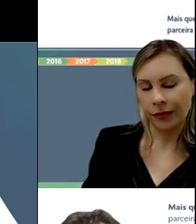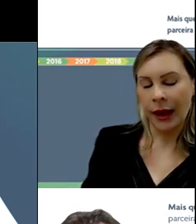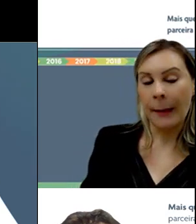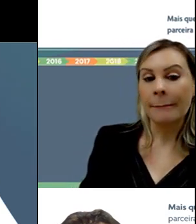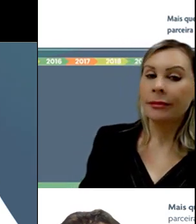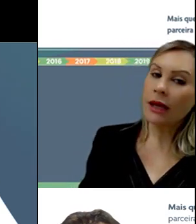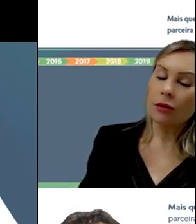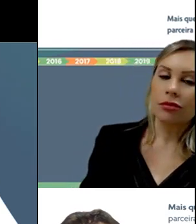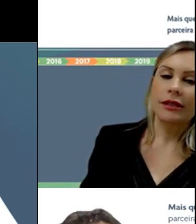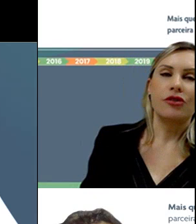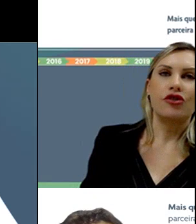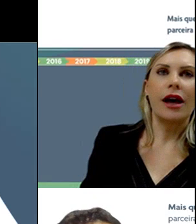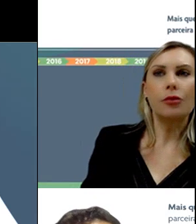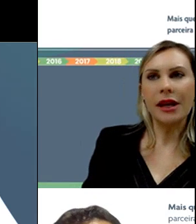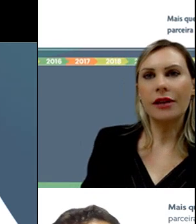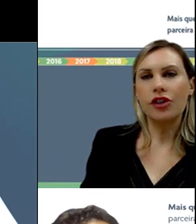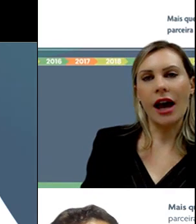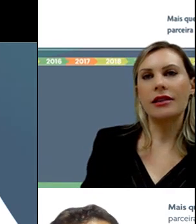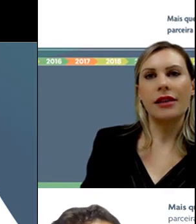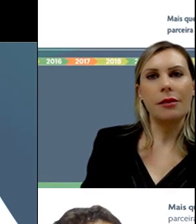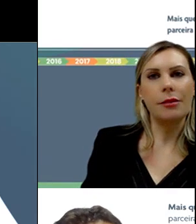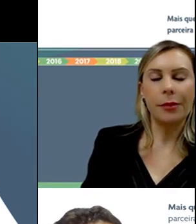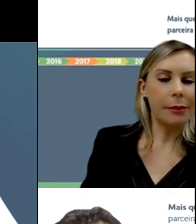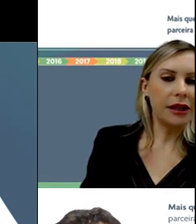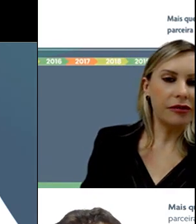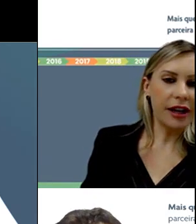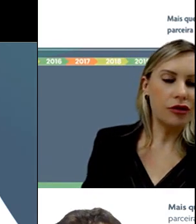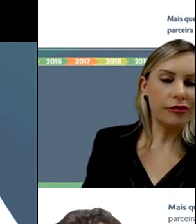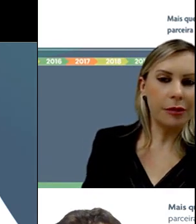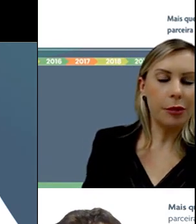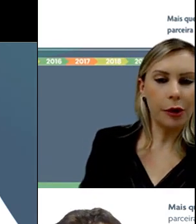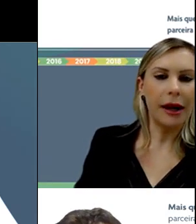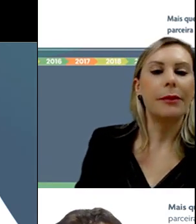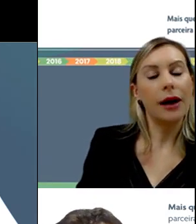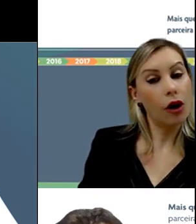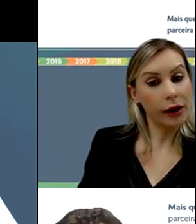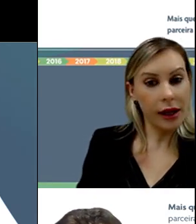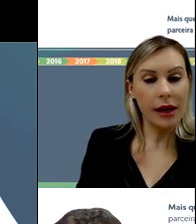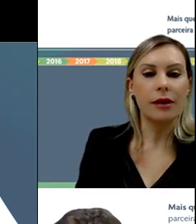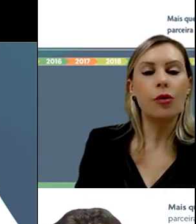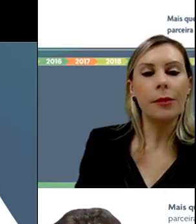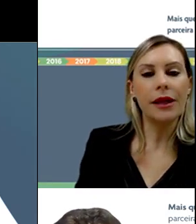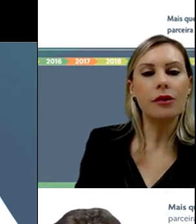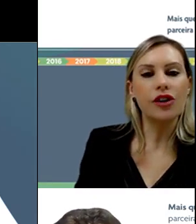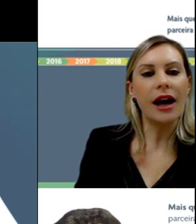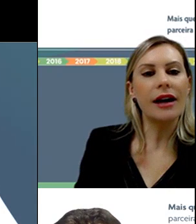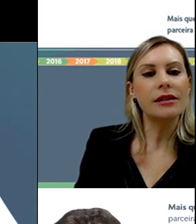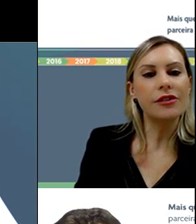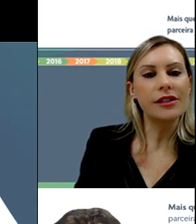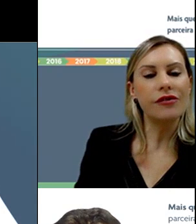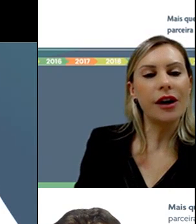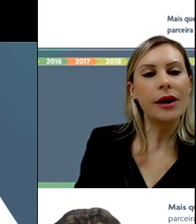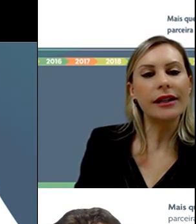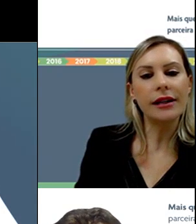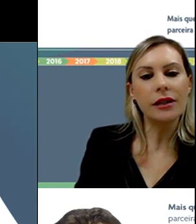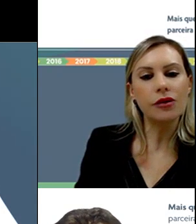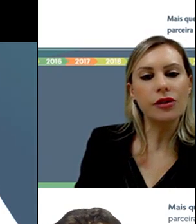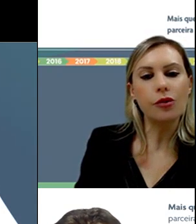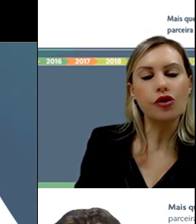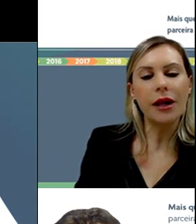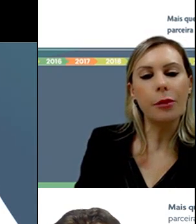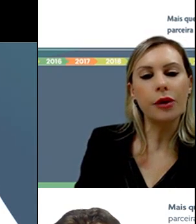17,65. Não, Sandy, eu quero R$ 1 milhão. 100 mil para mim não vai resolver meu problema. Ok, R$ 1 milhão, se você tiver